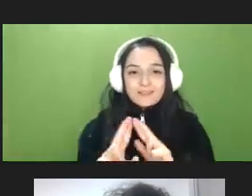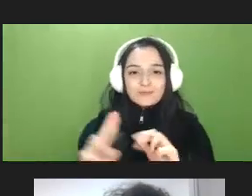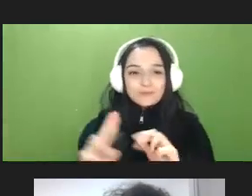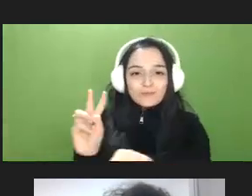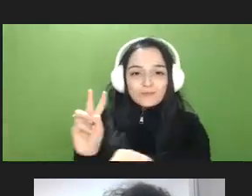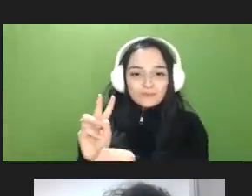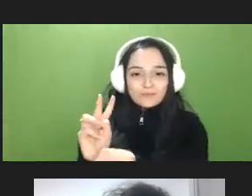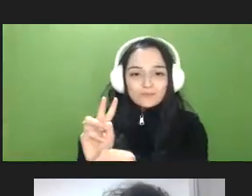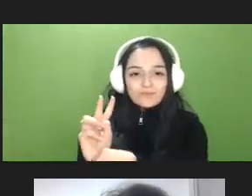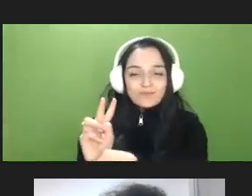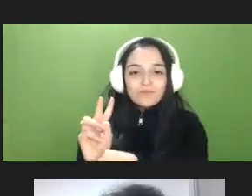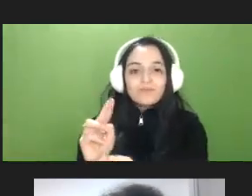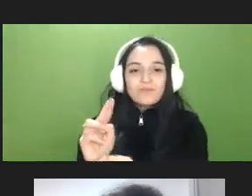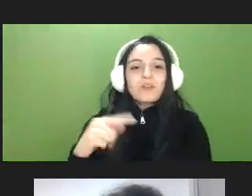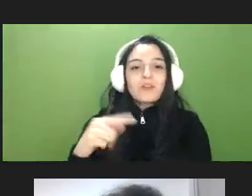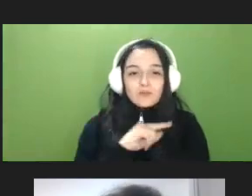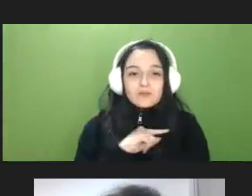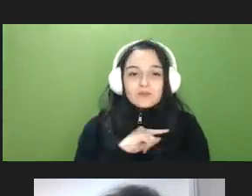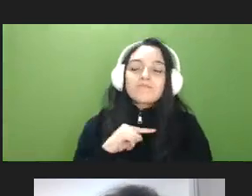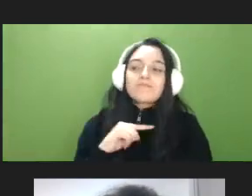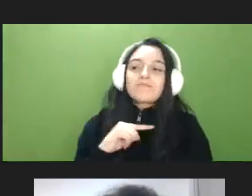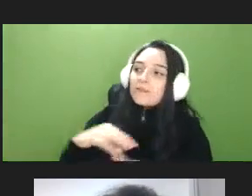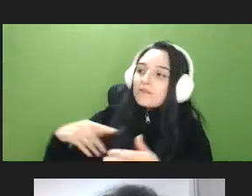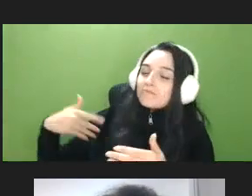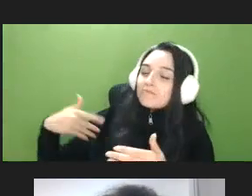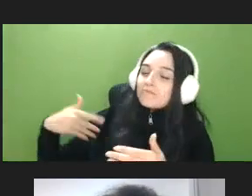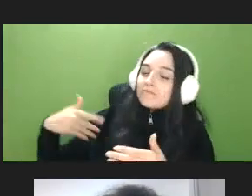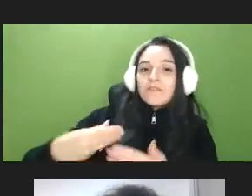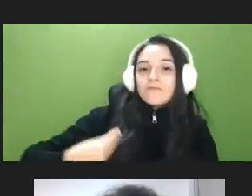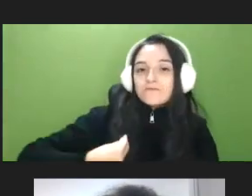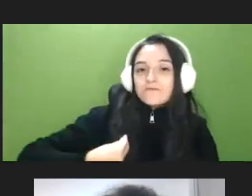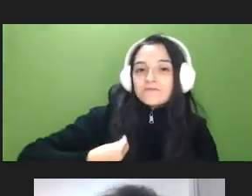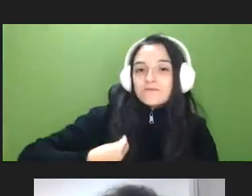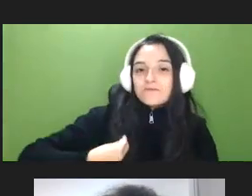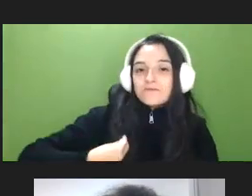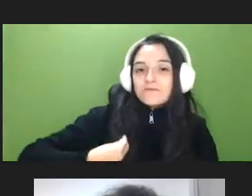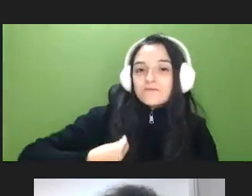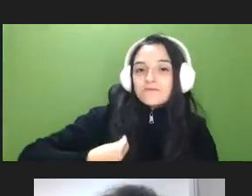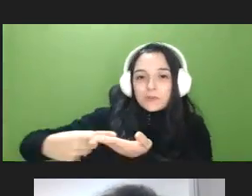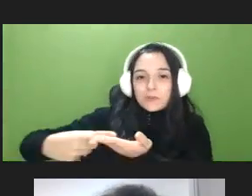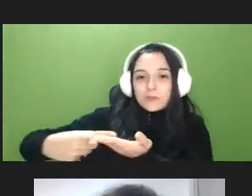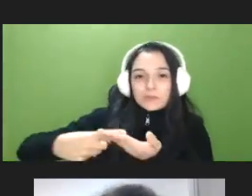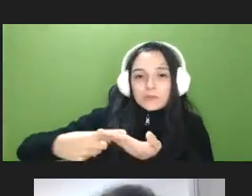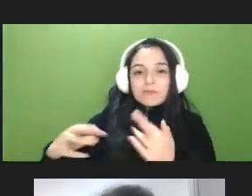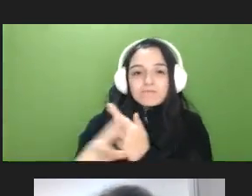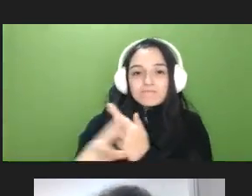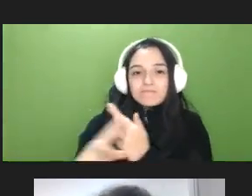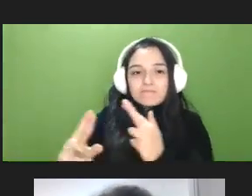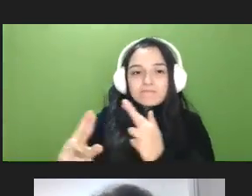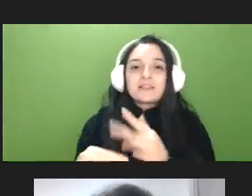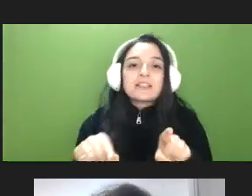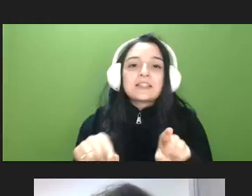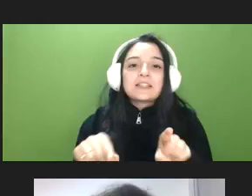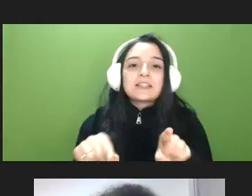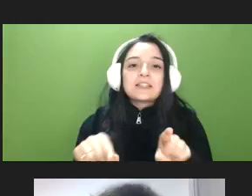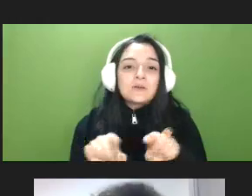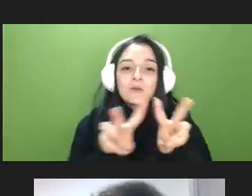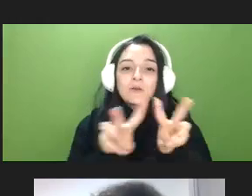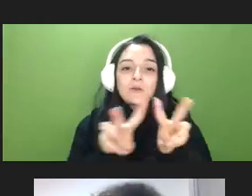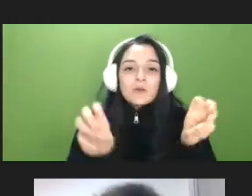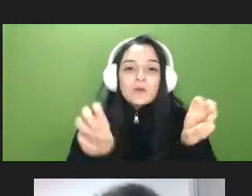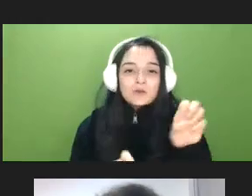que a gente aprende a estabelecer ao longo da vida, e também um tanto sobre bem-estar